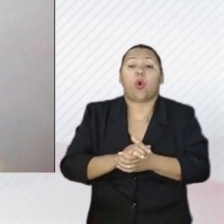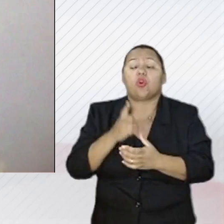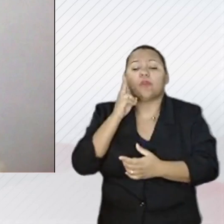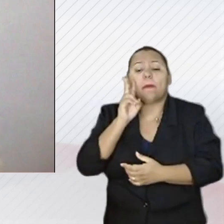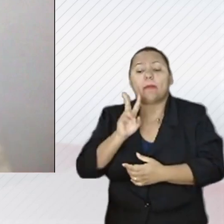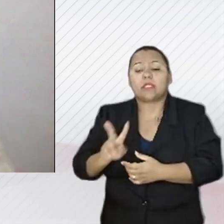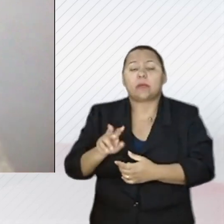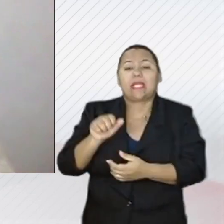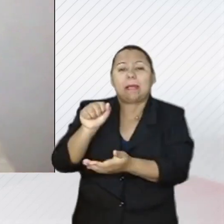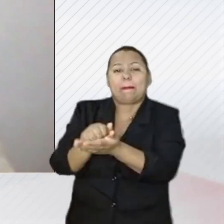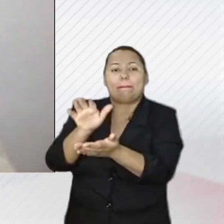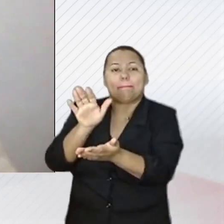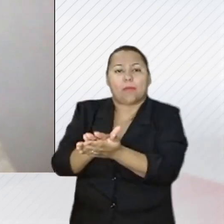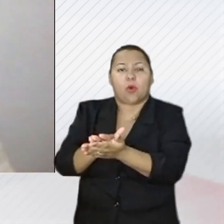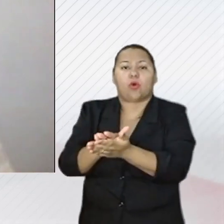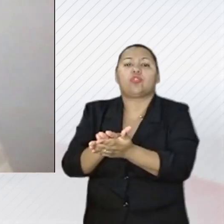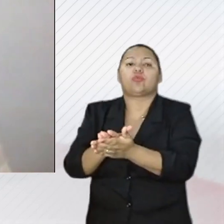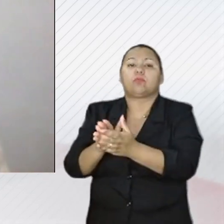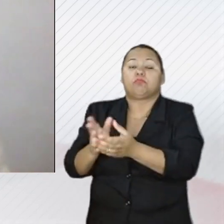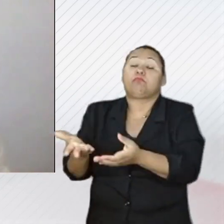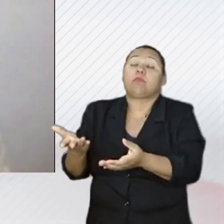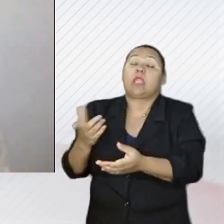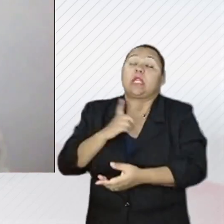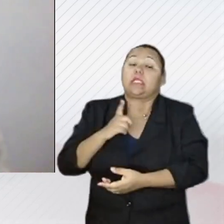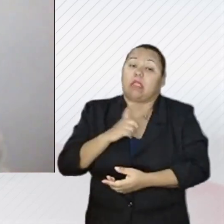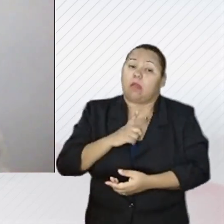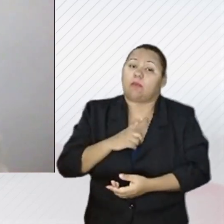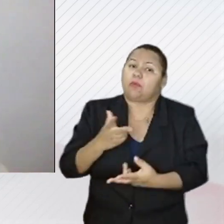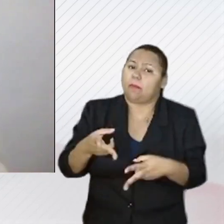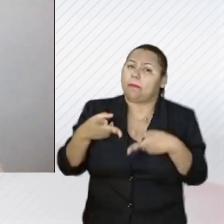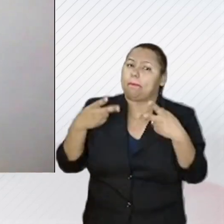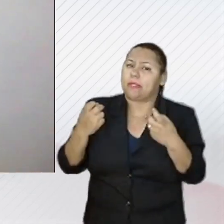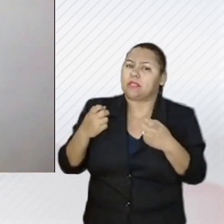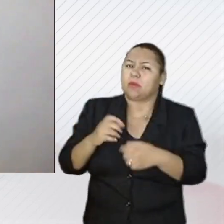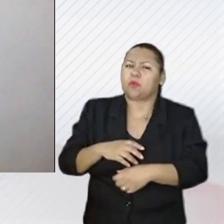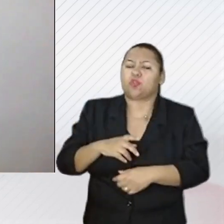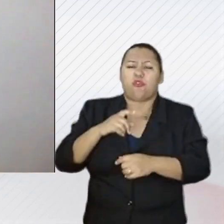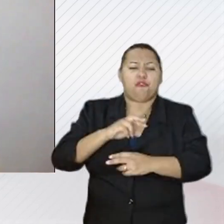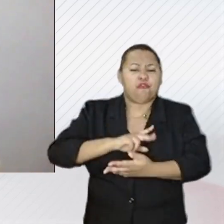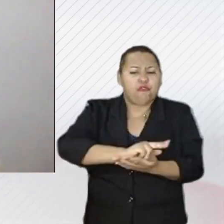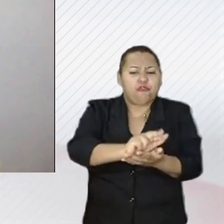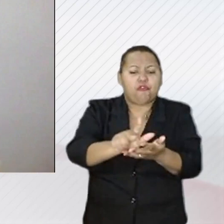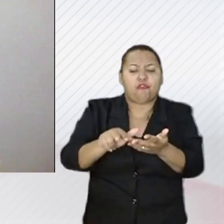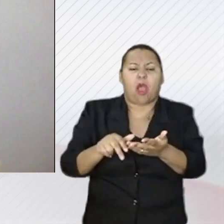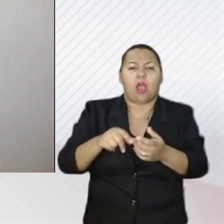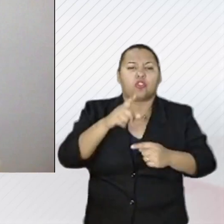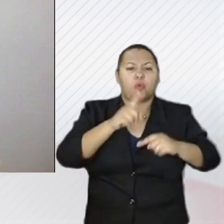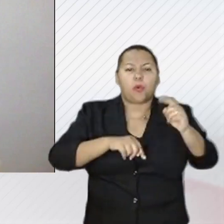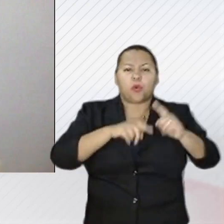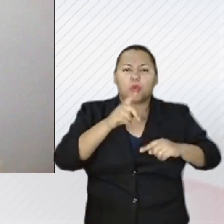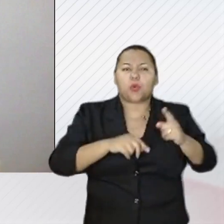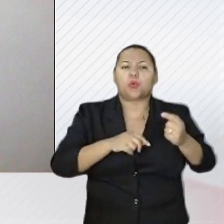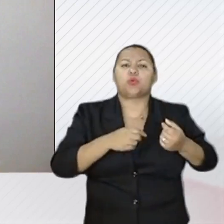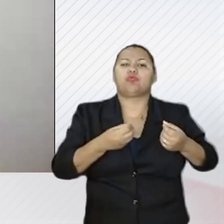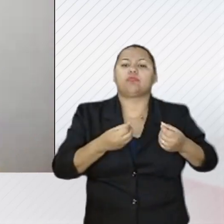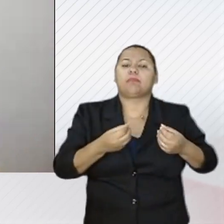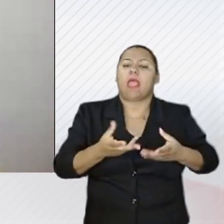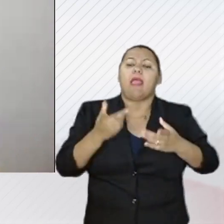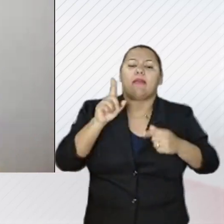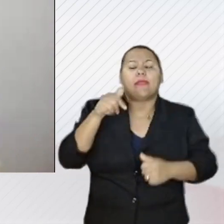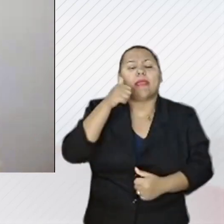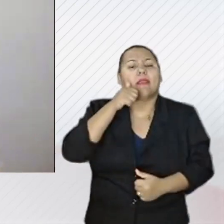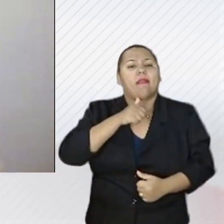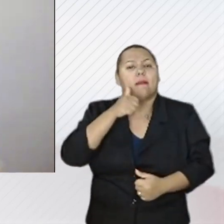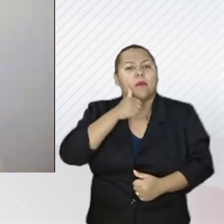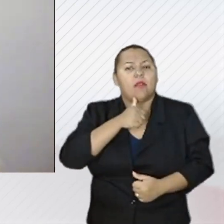são trazidos, a gente vai ver que muitos dos produtos que são destinados, né? Hoje a gente tem as mulheres, elas são a maioria